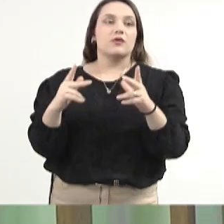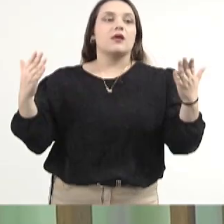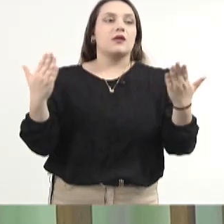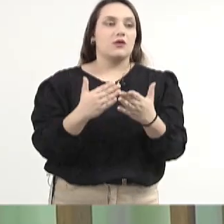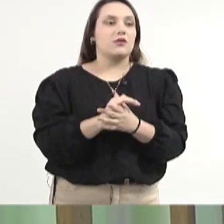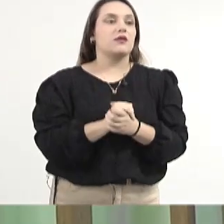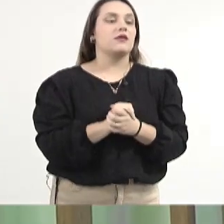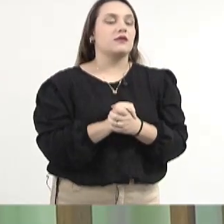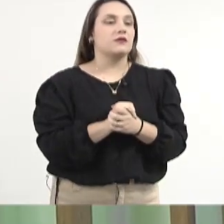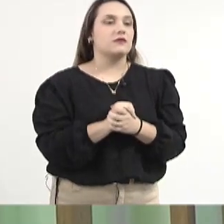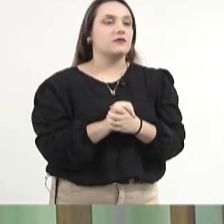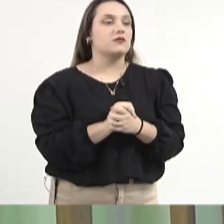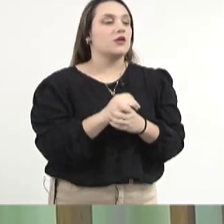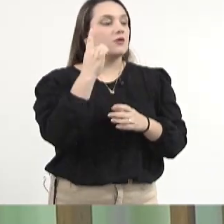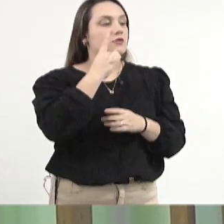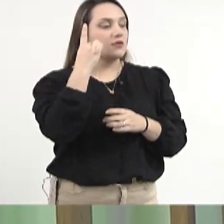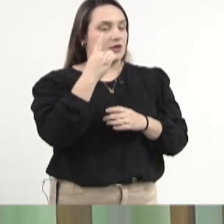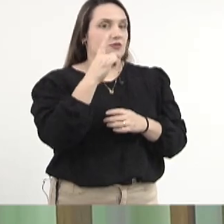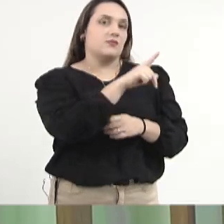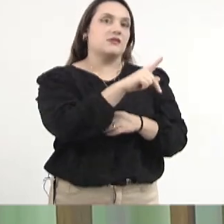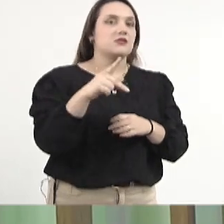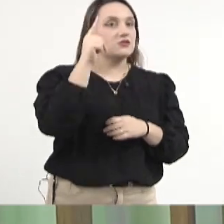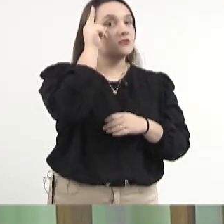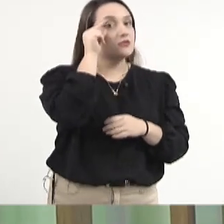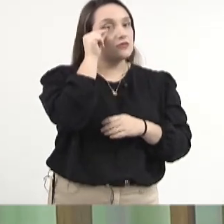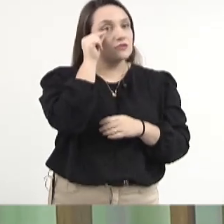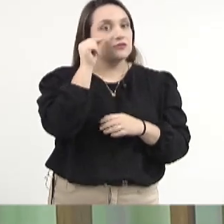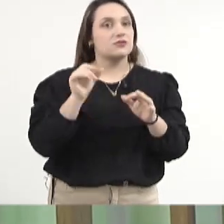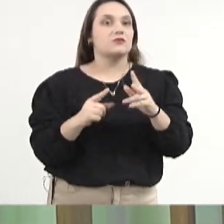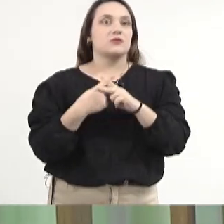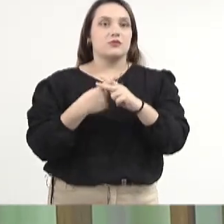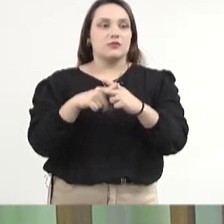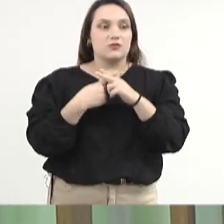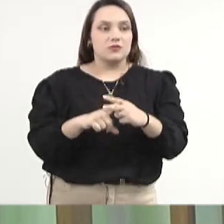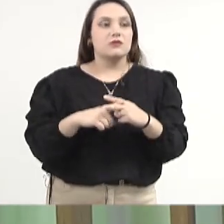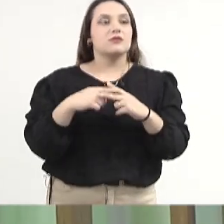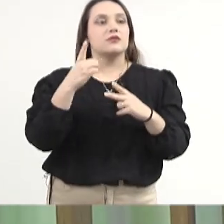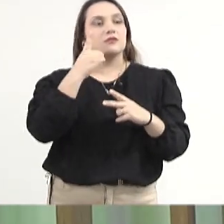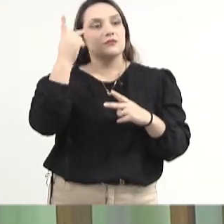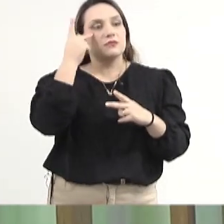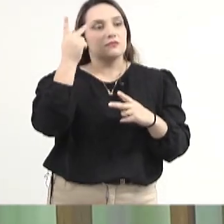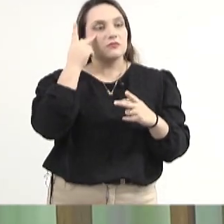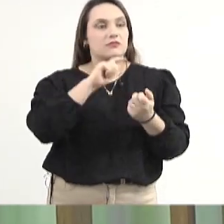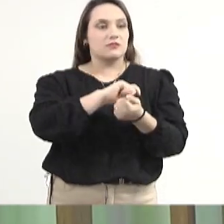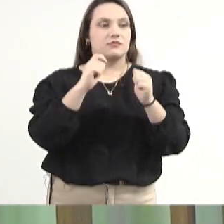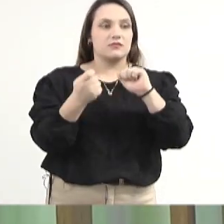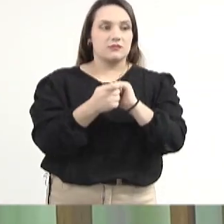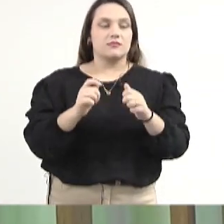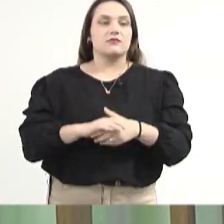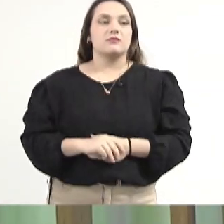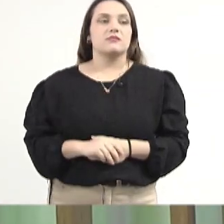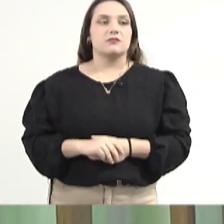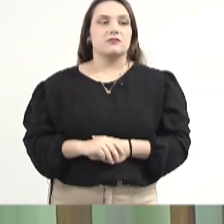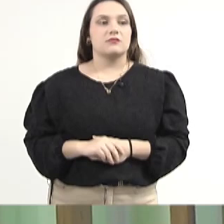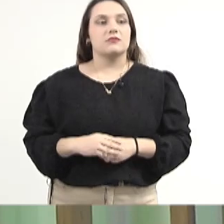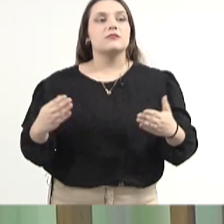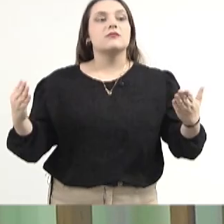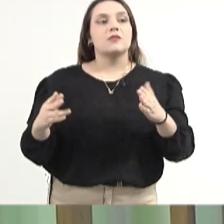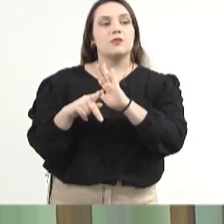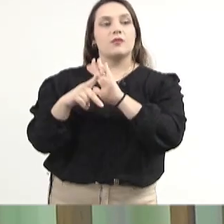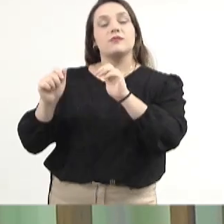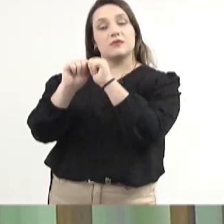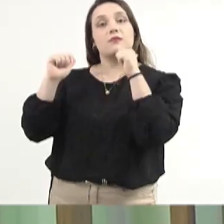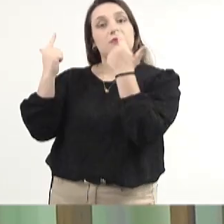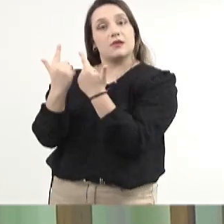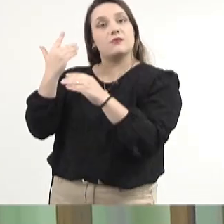presidente Gerson Claro com relação aos ajustes na indicação do deputado Pedro Kemp, que foi transformada para ser encaminhada em nome da Casa